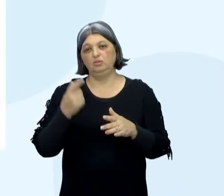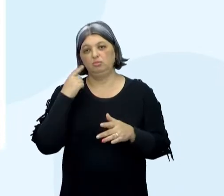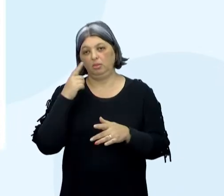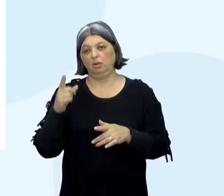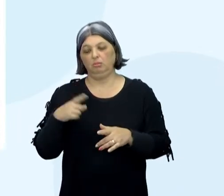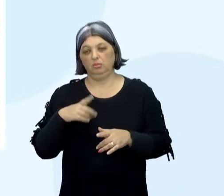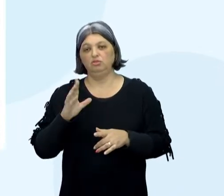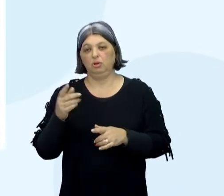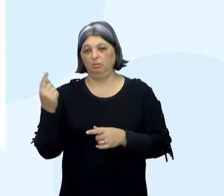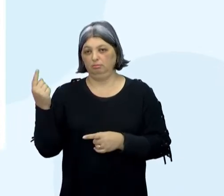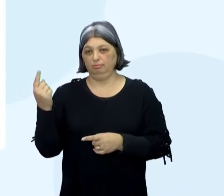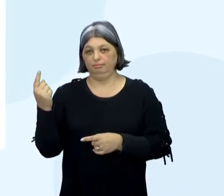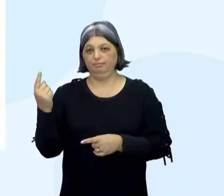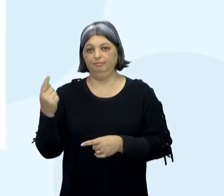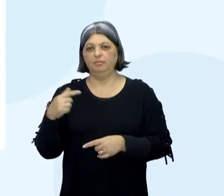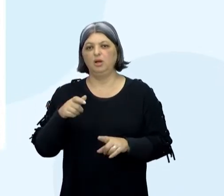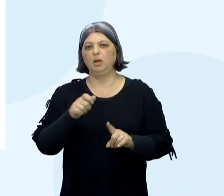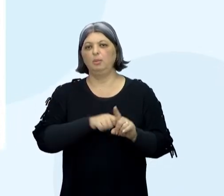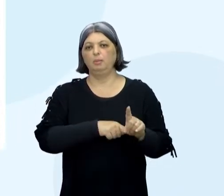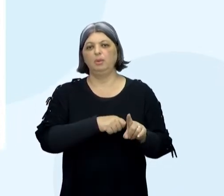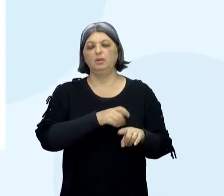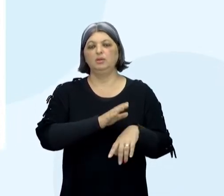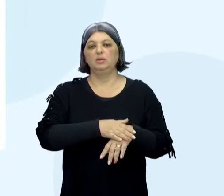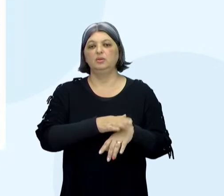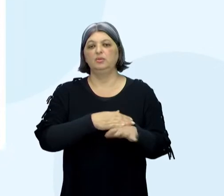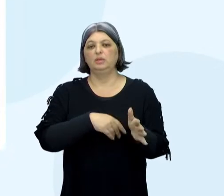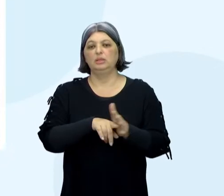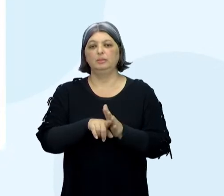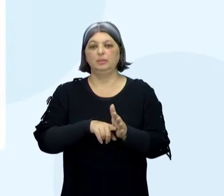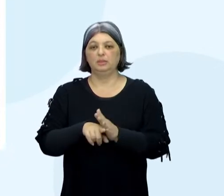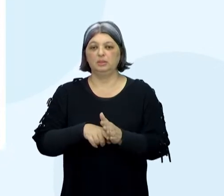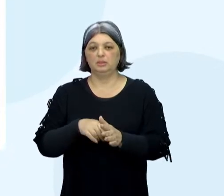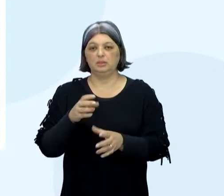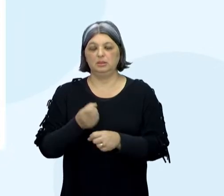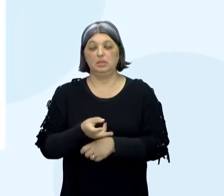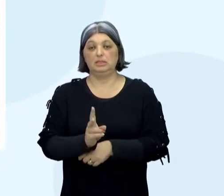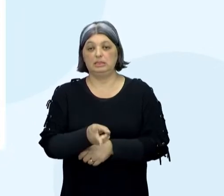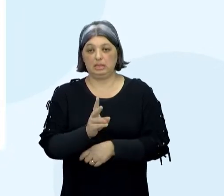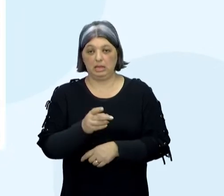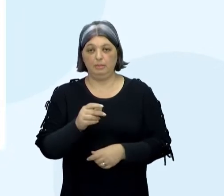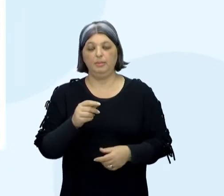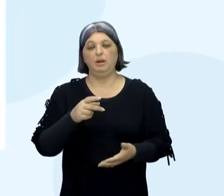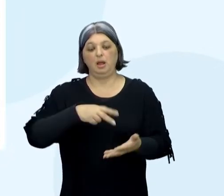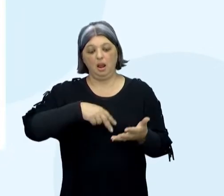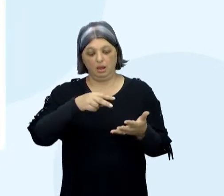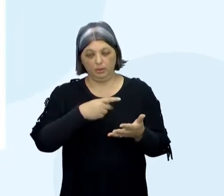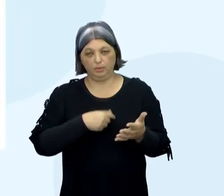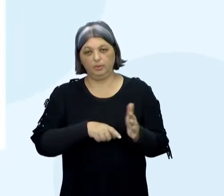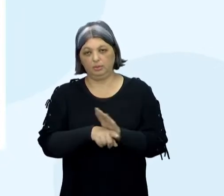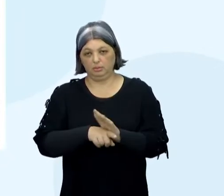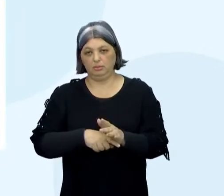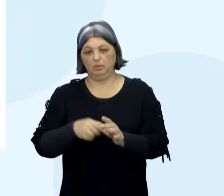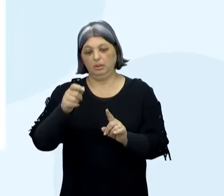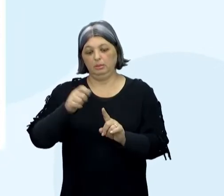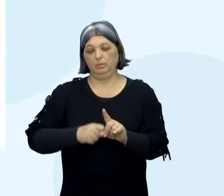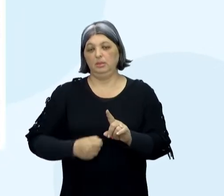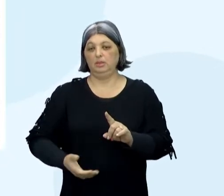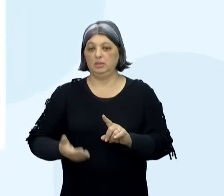aí a gente olha que mês que foi feita a leitura. Sempre a leitura é o mês